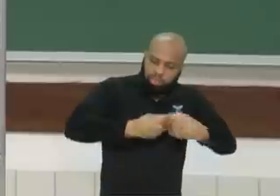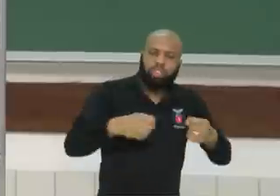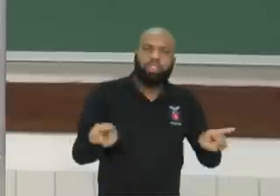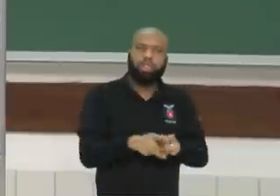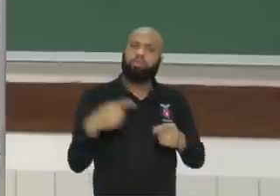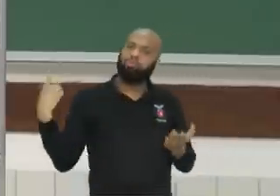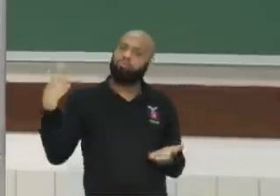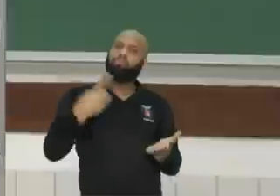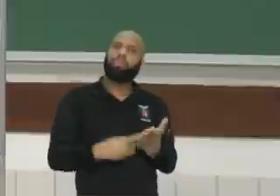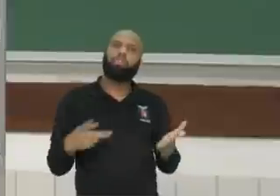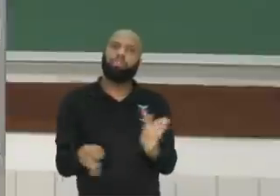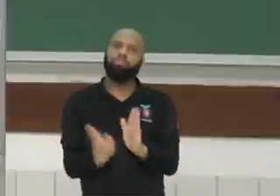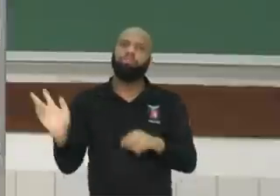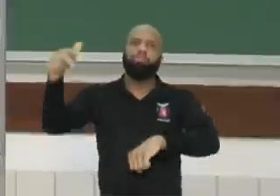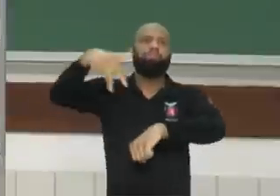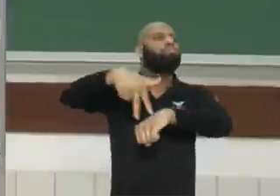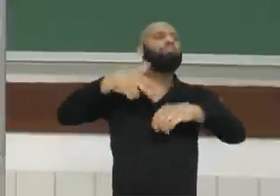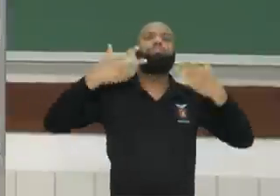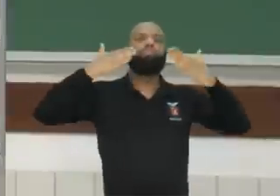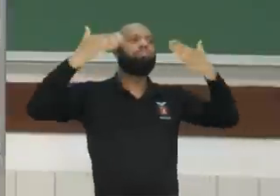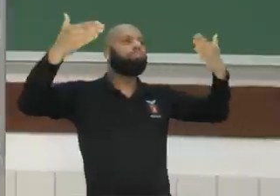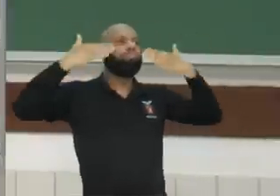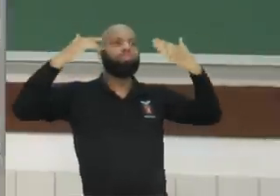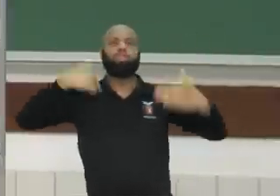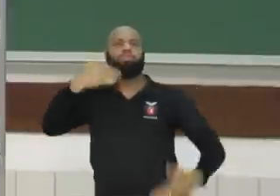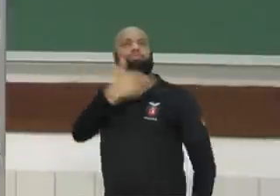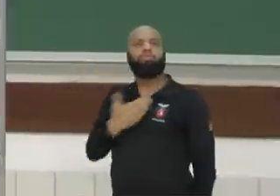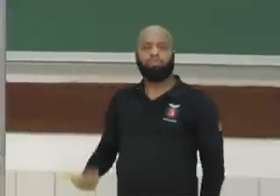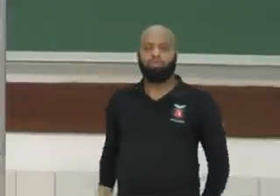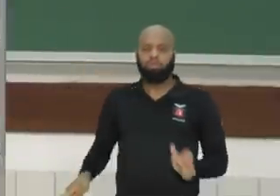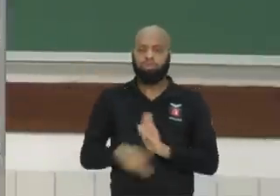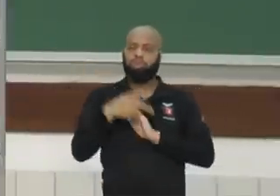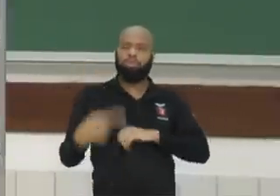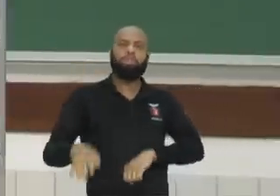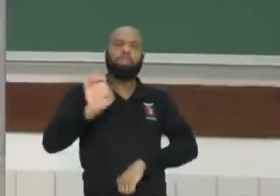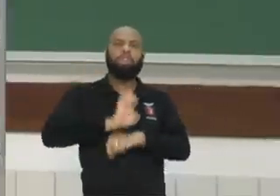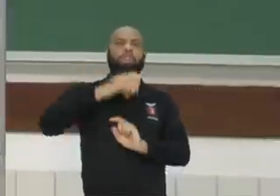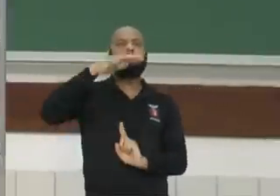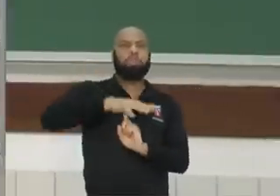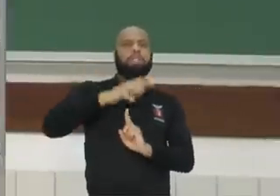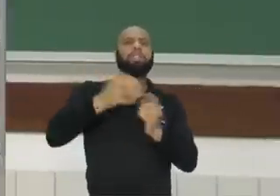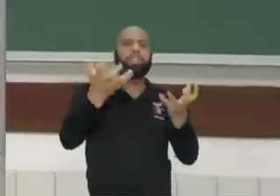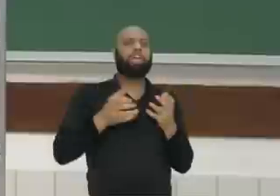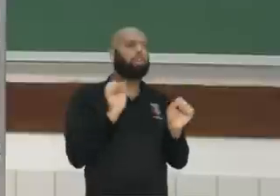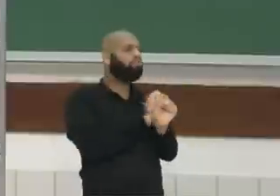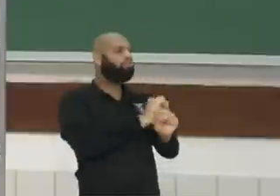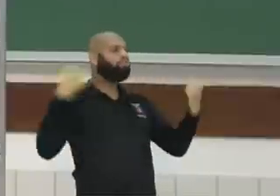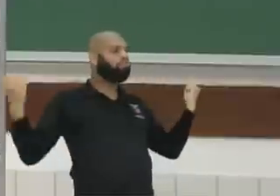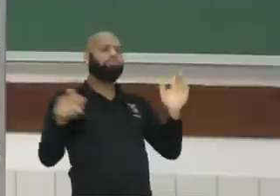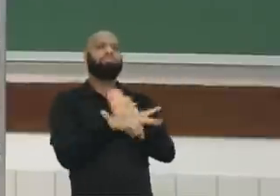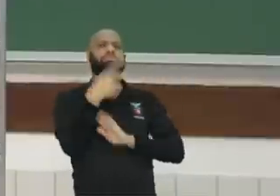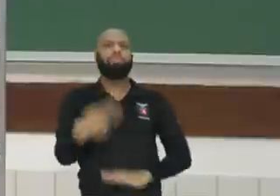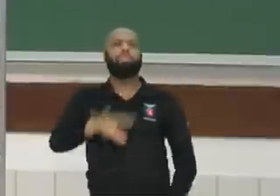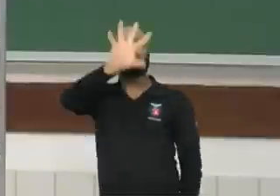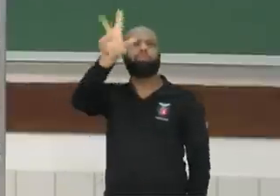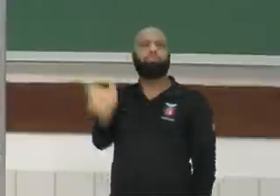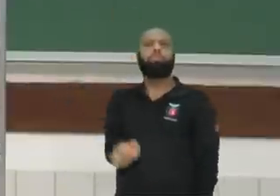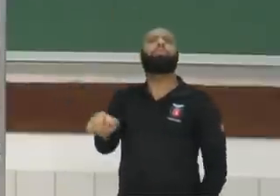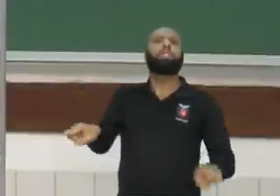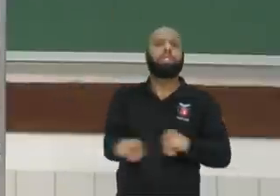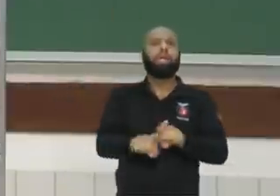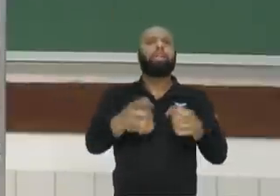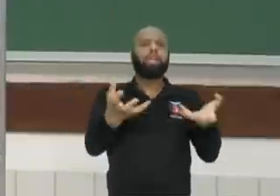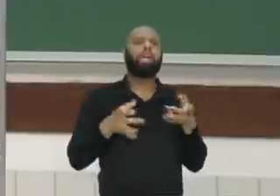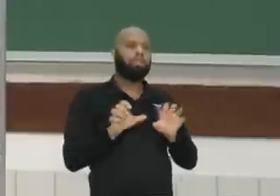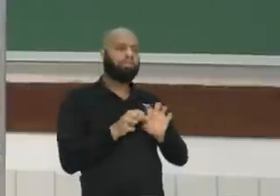compromete-se publicamente, enquanto governador da província do estado do Paraná, à emancipação dos escravos aqui do município. Então, fazia